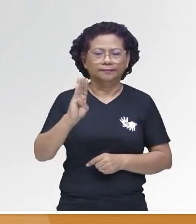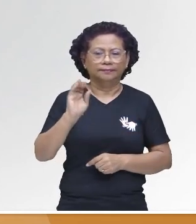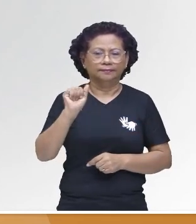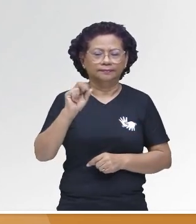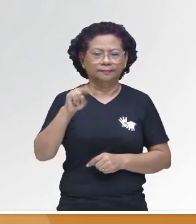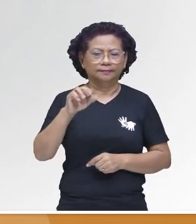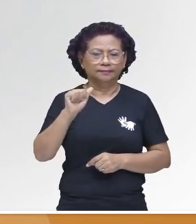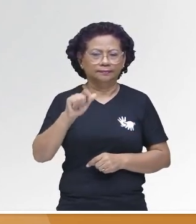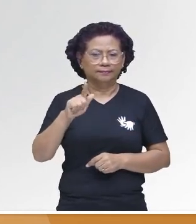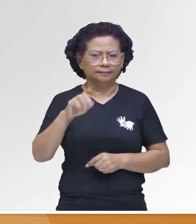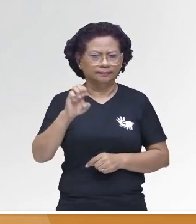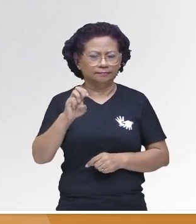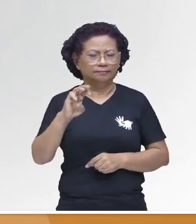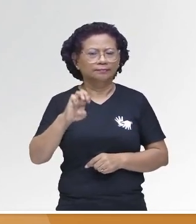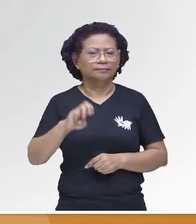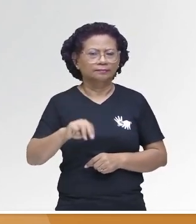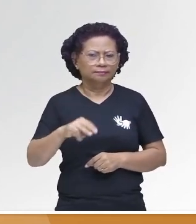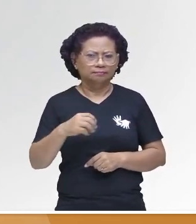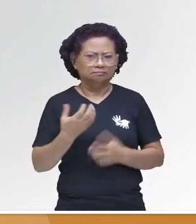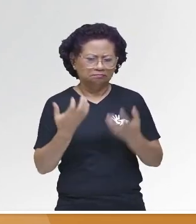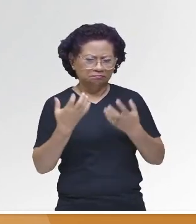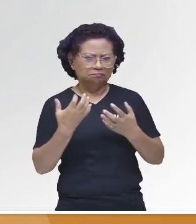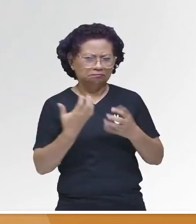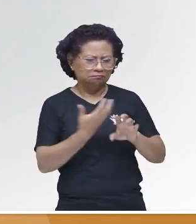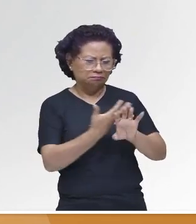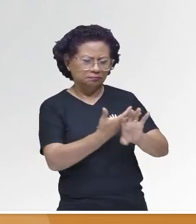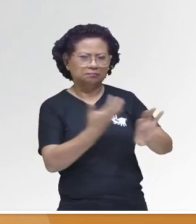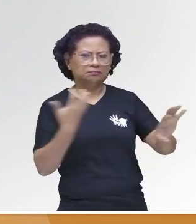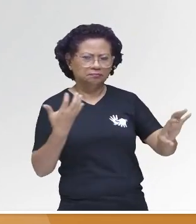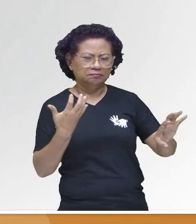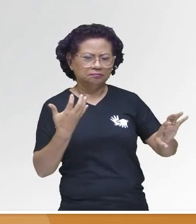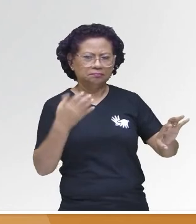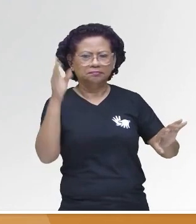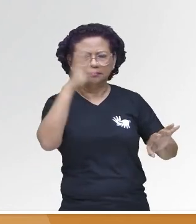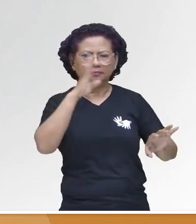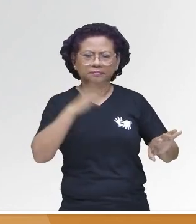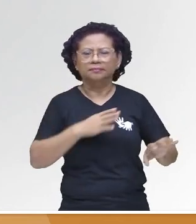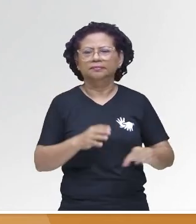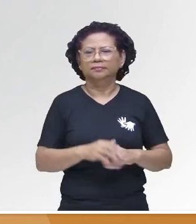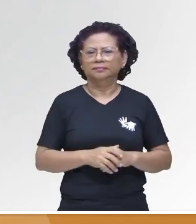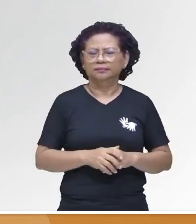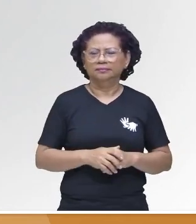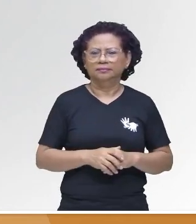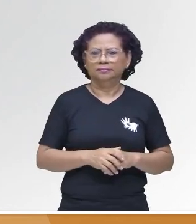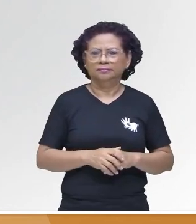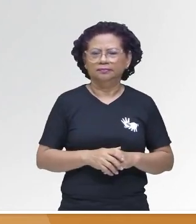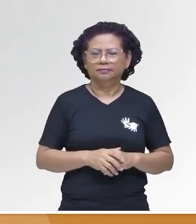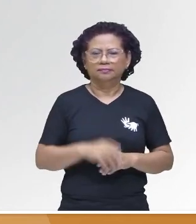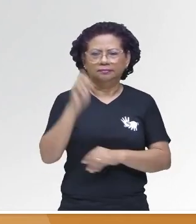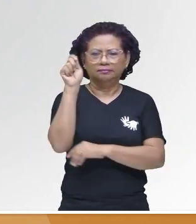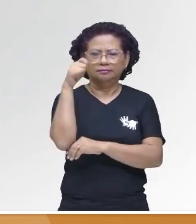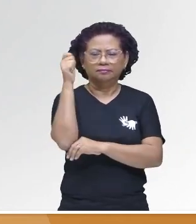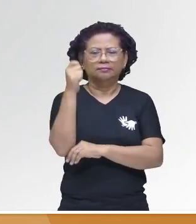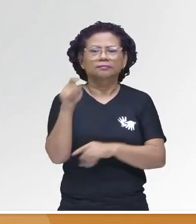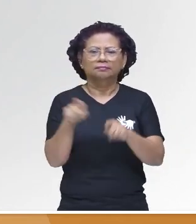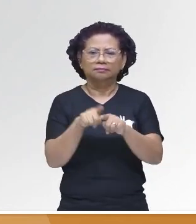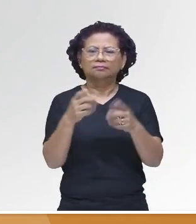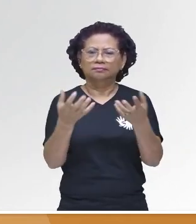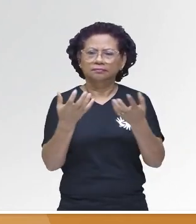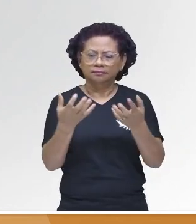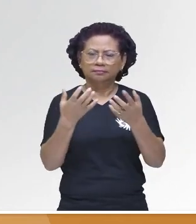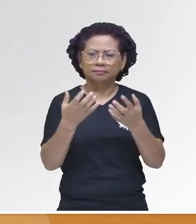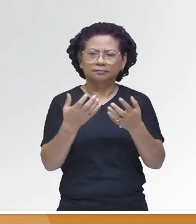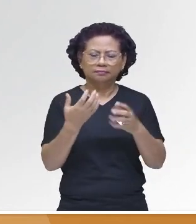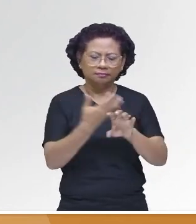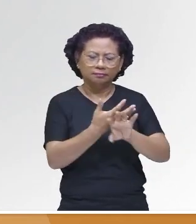separar-se do Brasil e o Rio Grande do Sul chegou a separar-se do Brasil, criando a República Rio-Grandense. Então, através do golpe